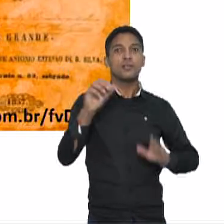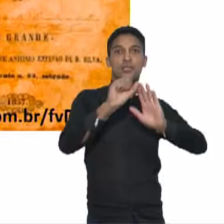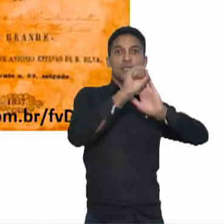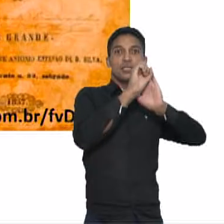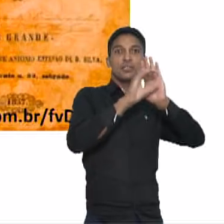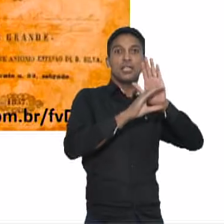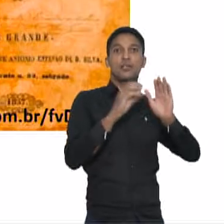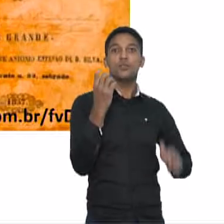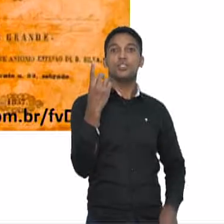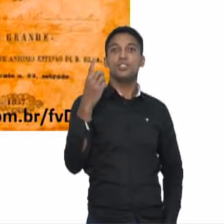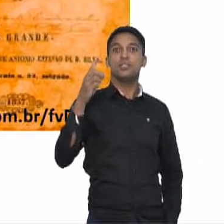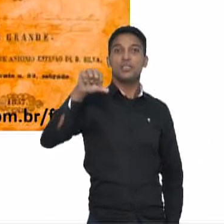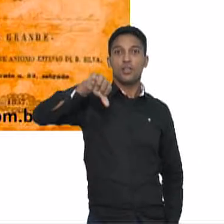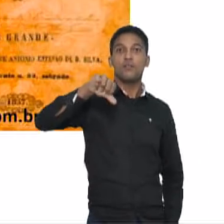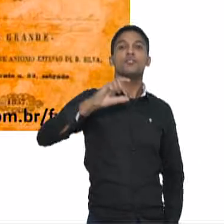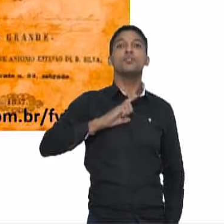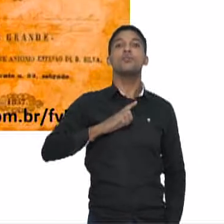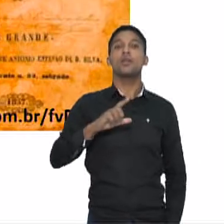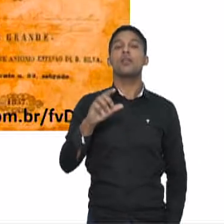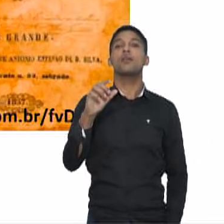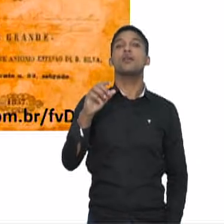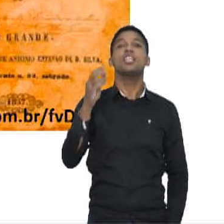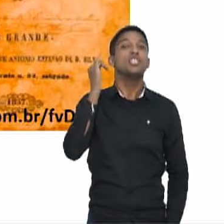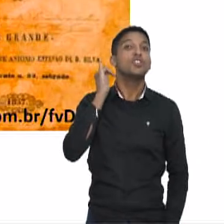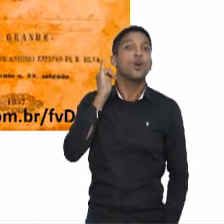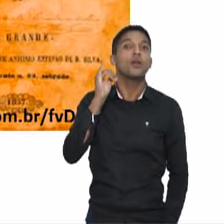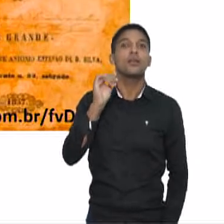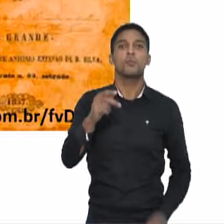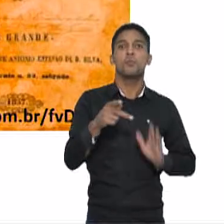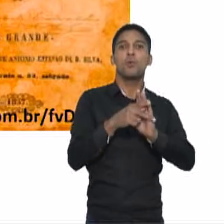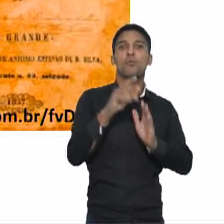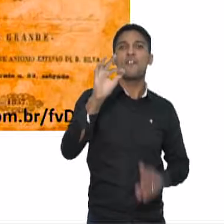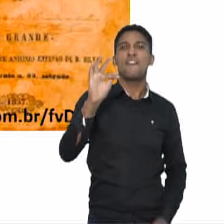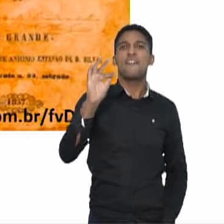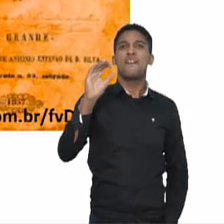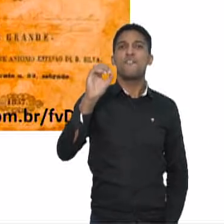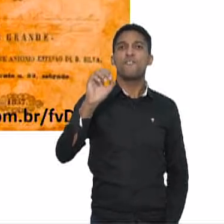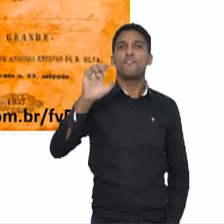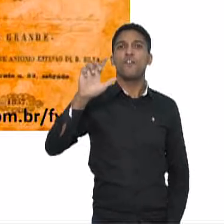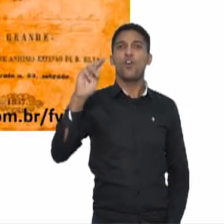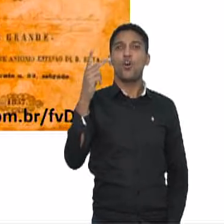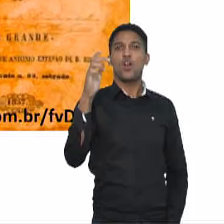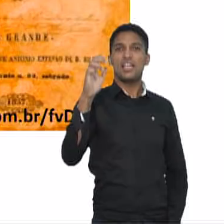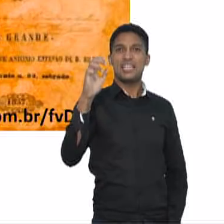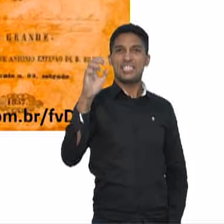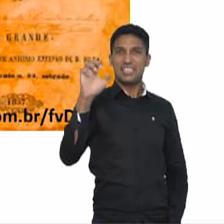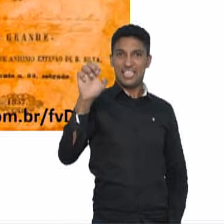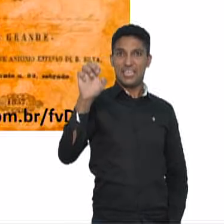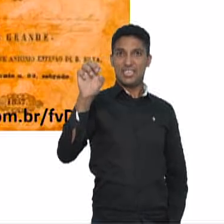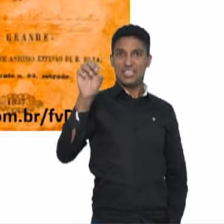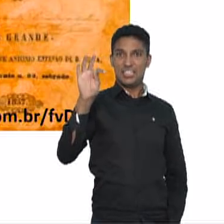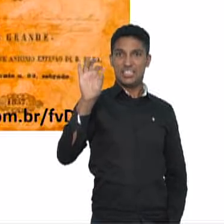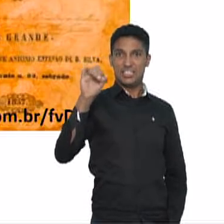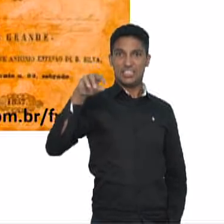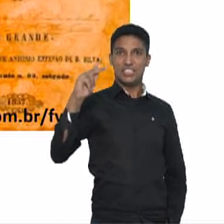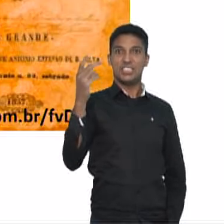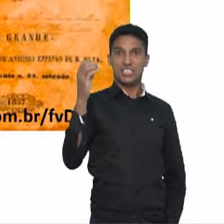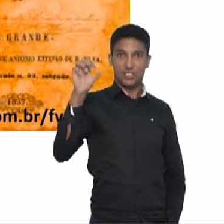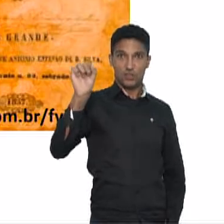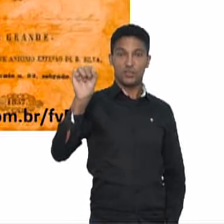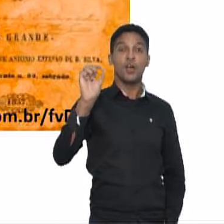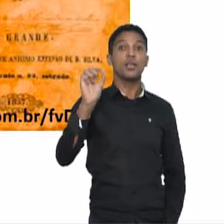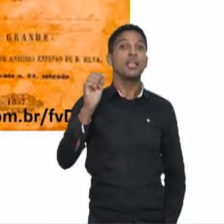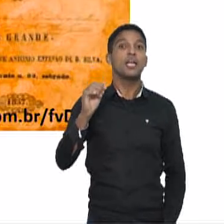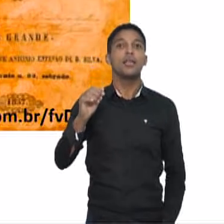França. Histórias eram contadas no rodapé de jornais e revistas. Mais tarde, essas histórias ganham